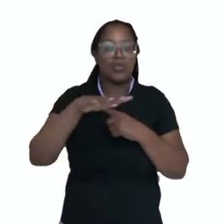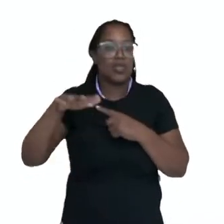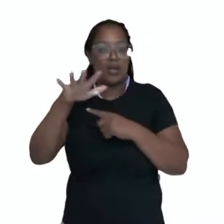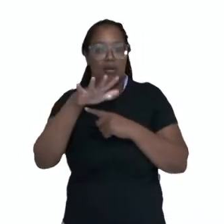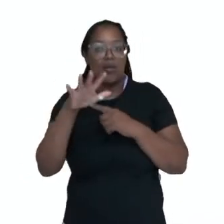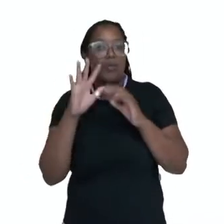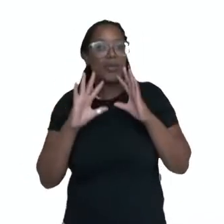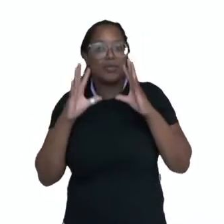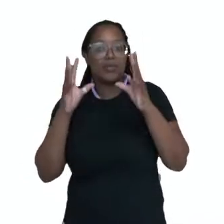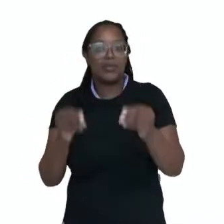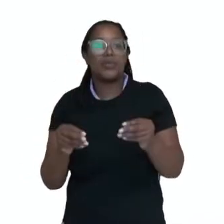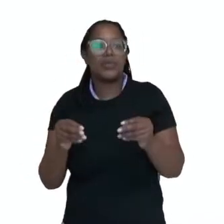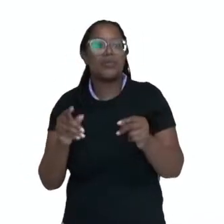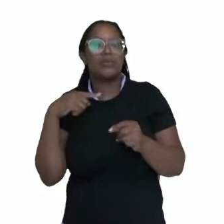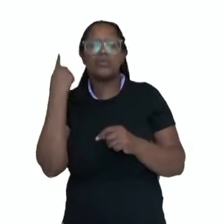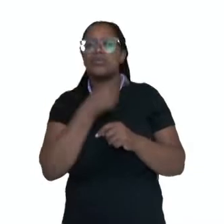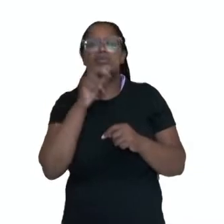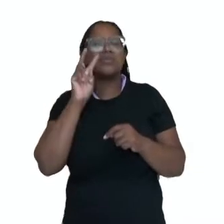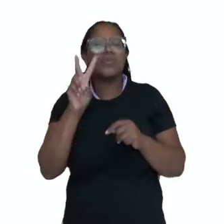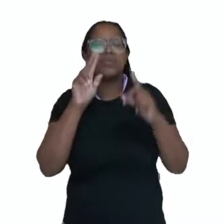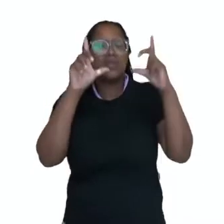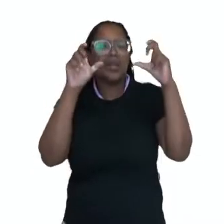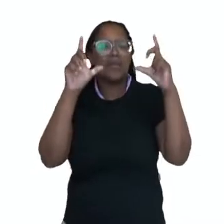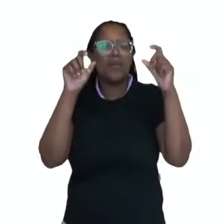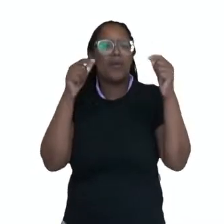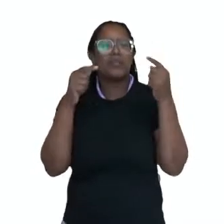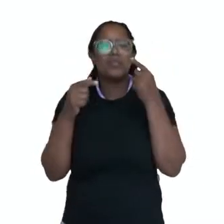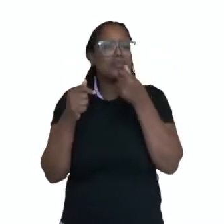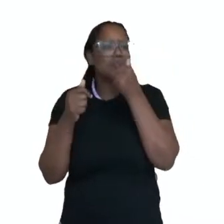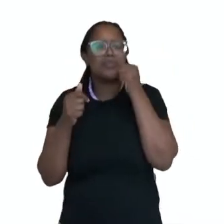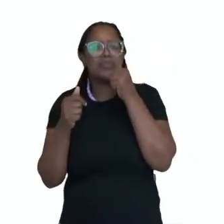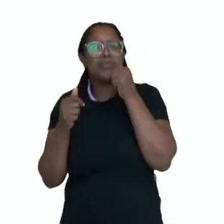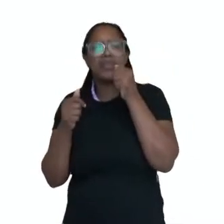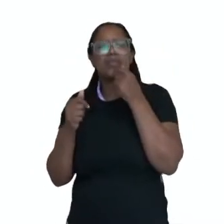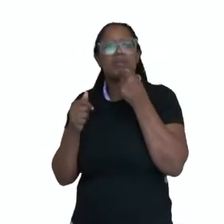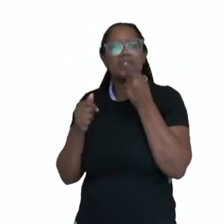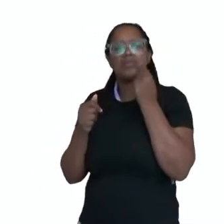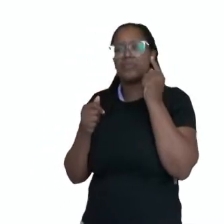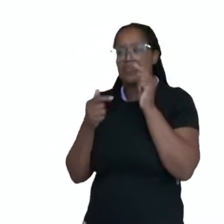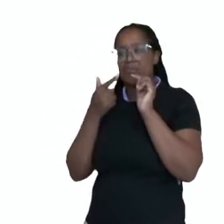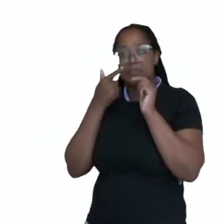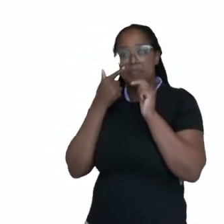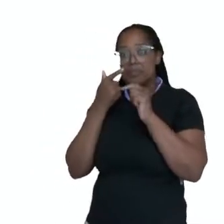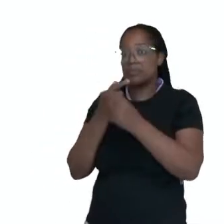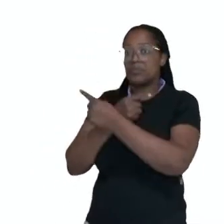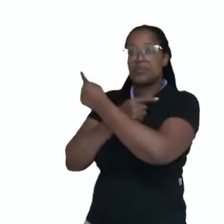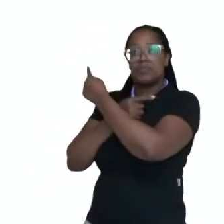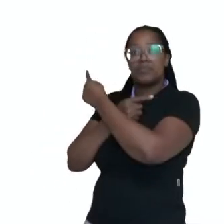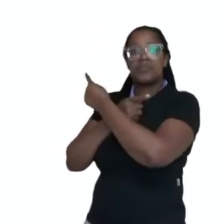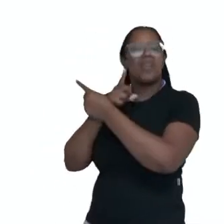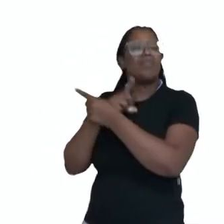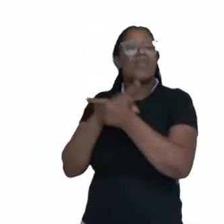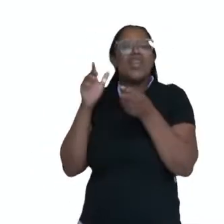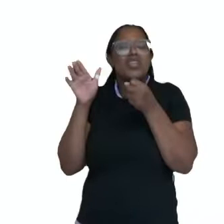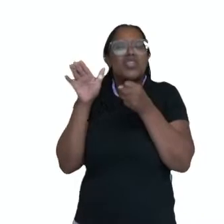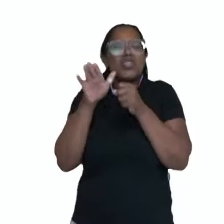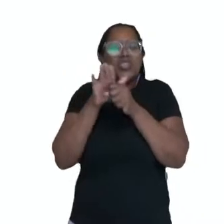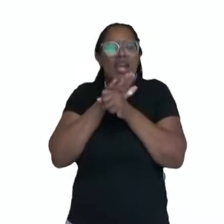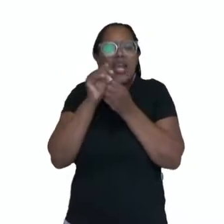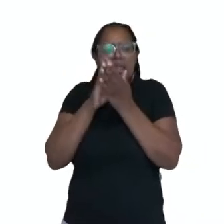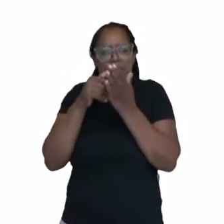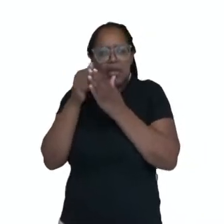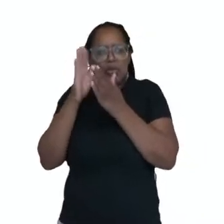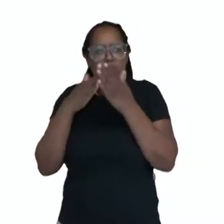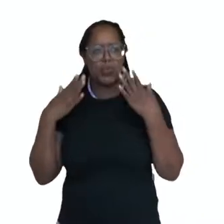representa. E daí a gente vê uma imagem muito bonita, ó, de uma criança indígena. Olha só como ela está assim, cheia de símbolos, a gente